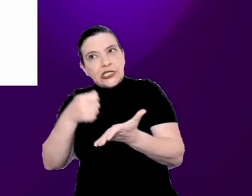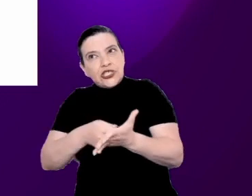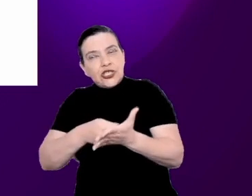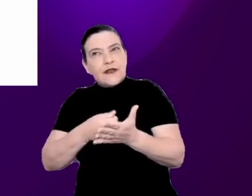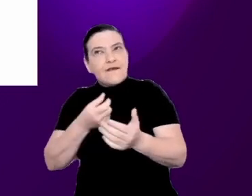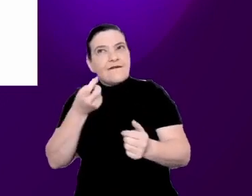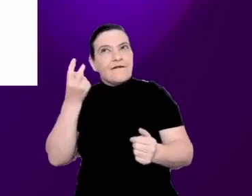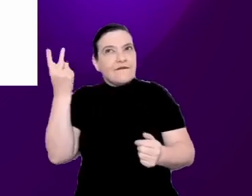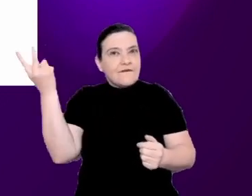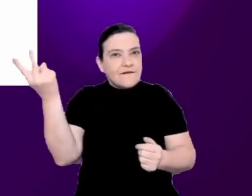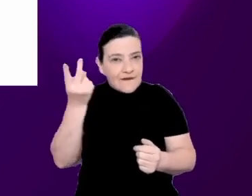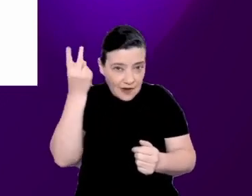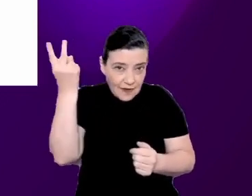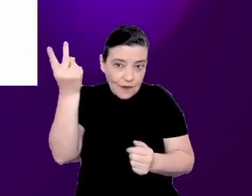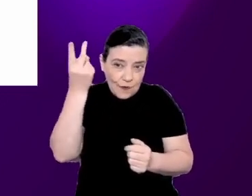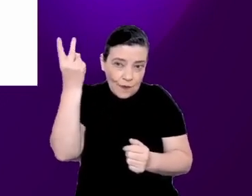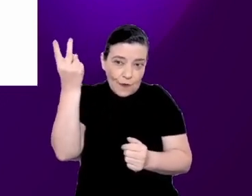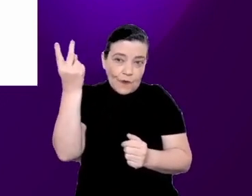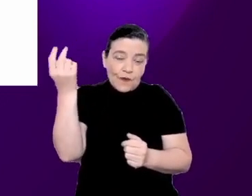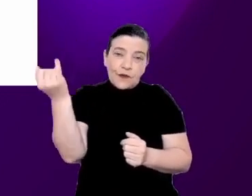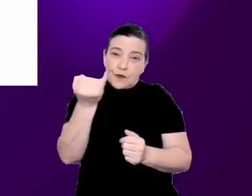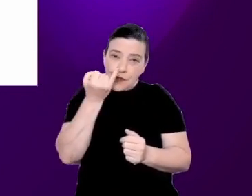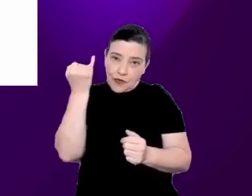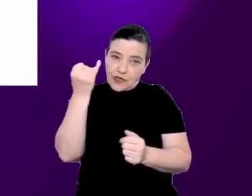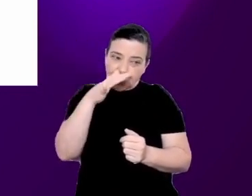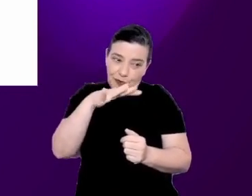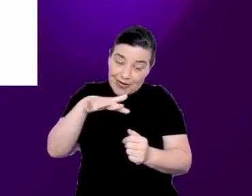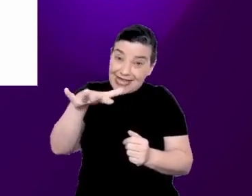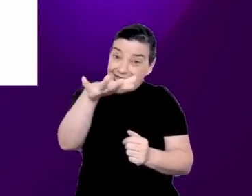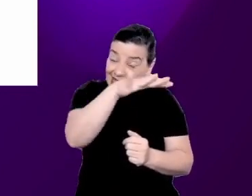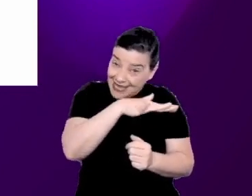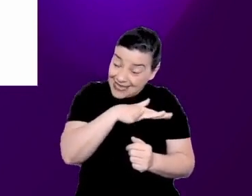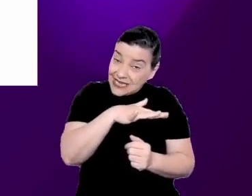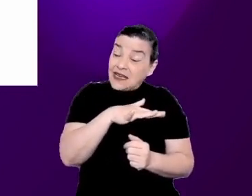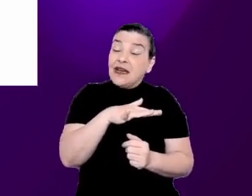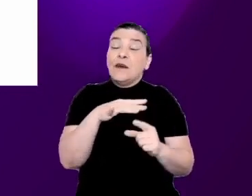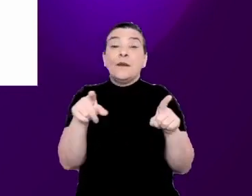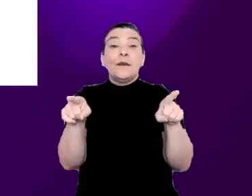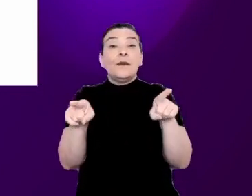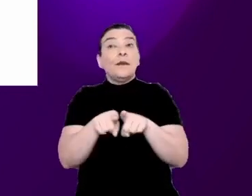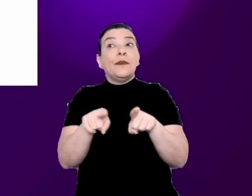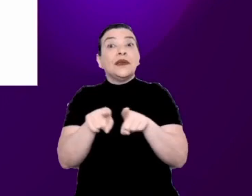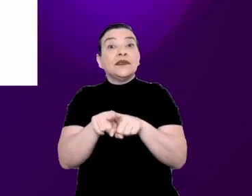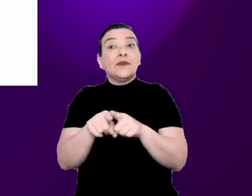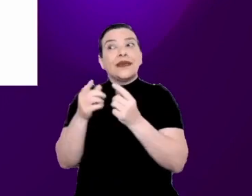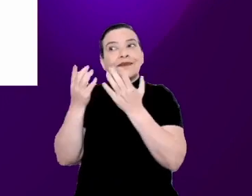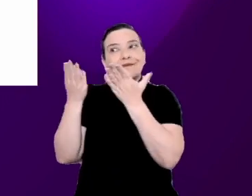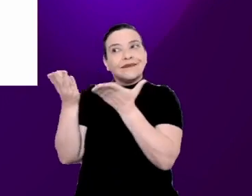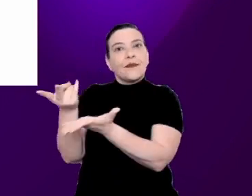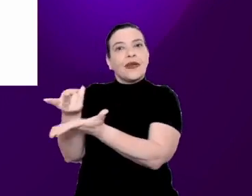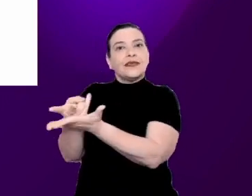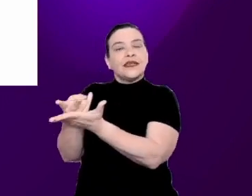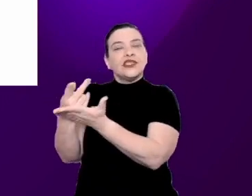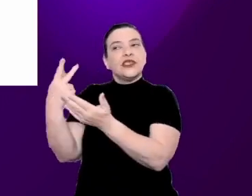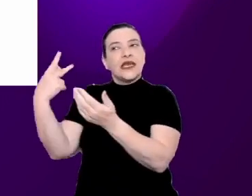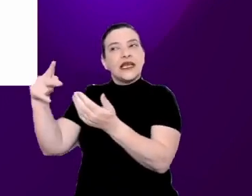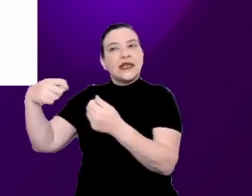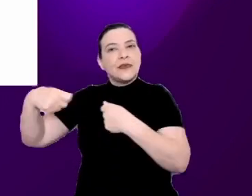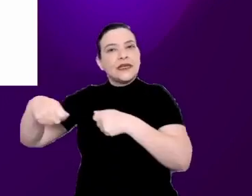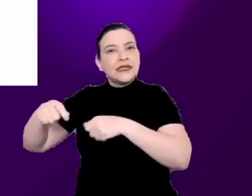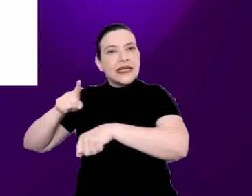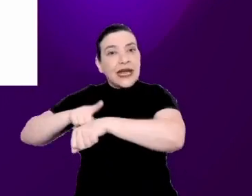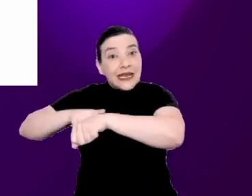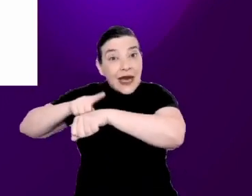para aquela especialidade, né? Mas no sentido de que o paciente perceba isso lá na frente. Então, a